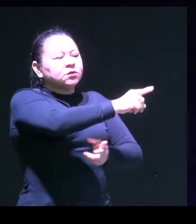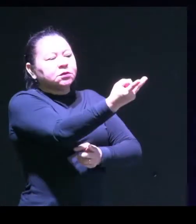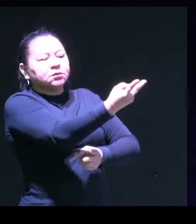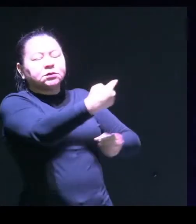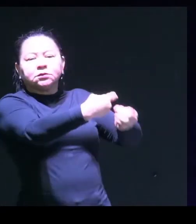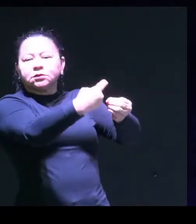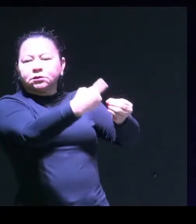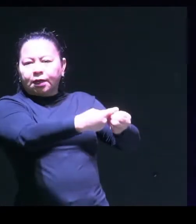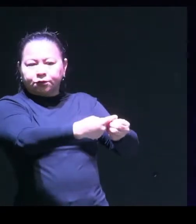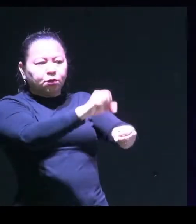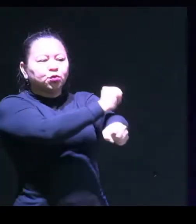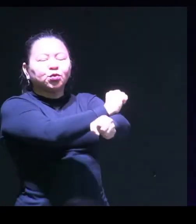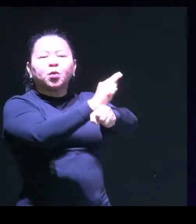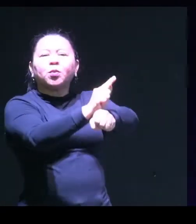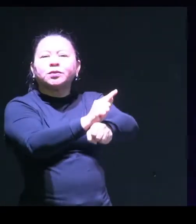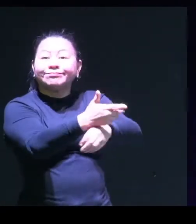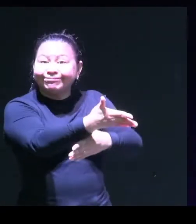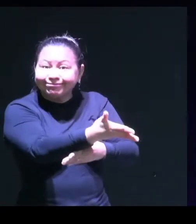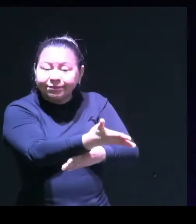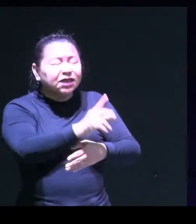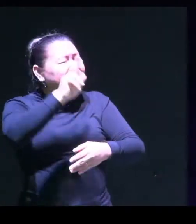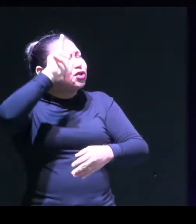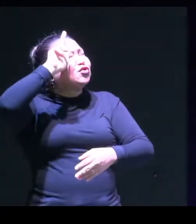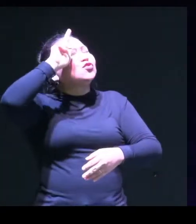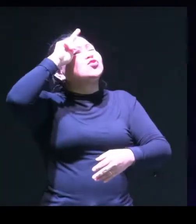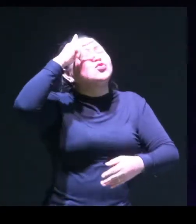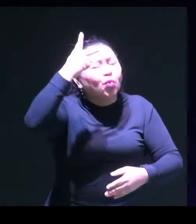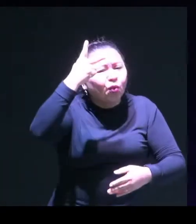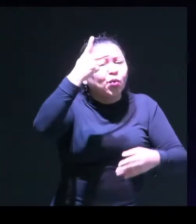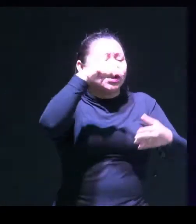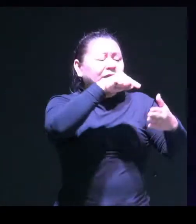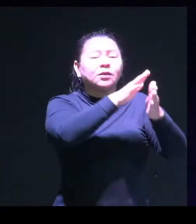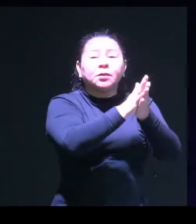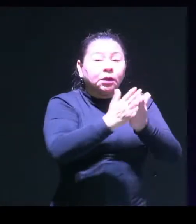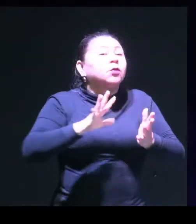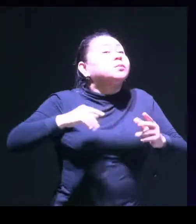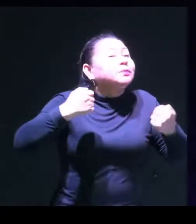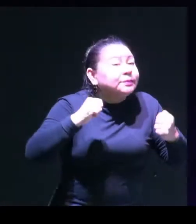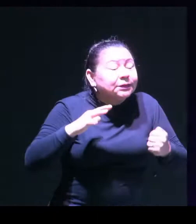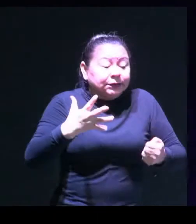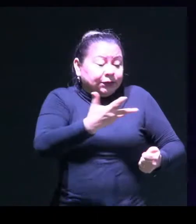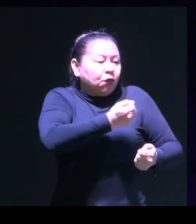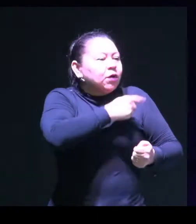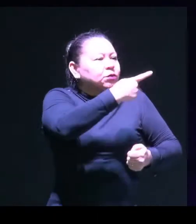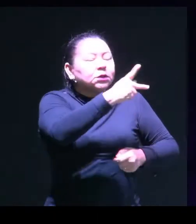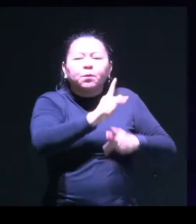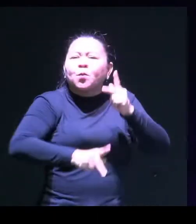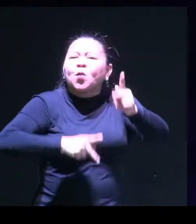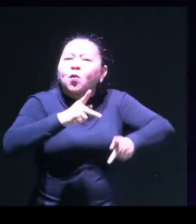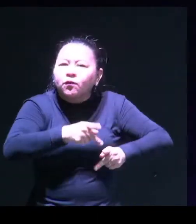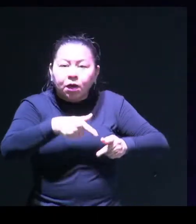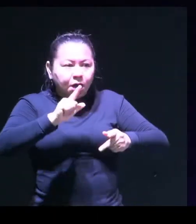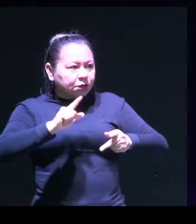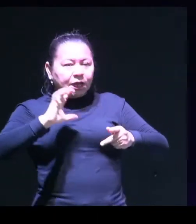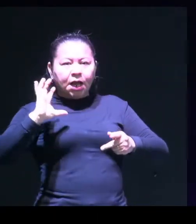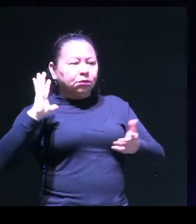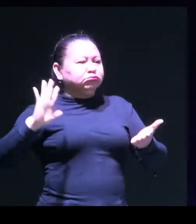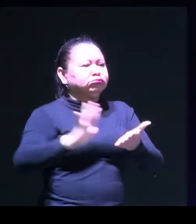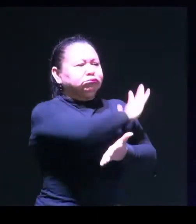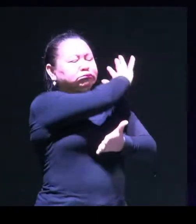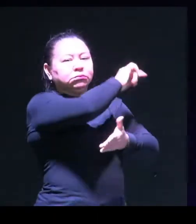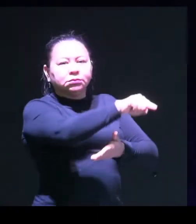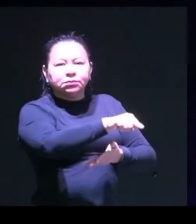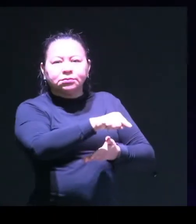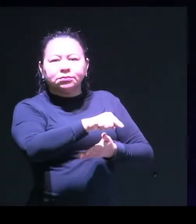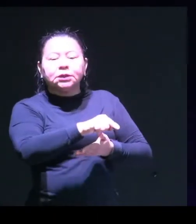fazer nada. Então Deus tem um histórico já de salvar o seu povo antes de mandar um juízo. Então isso nos dá uma grande